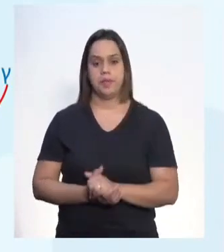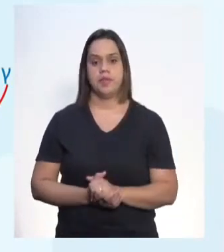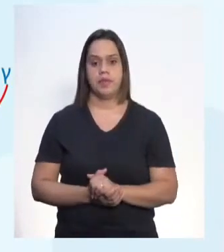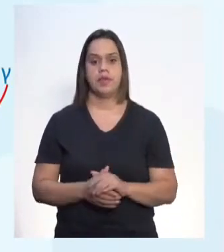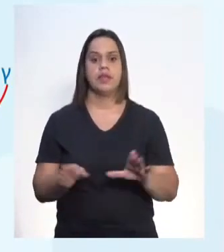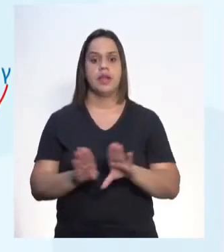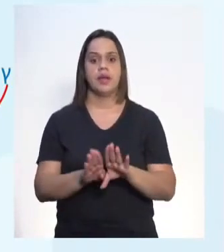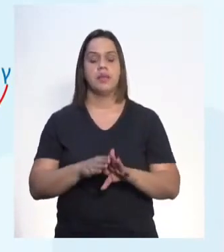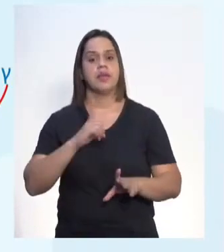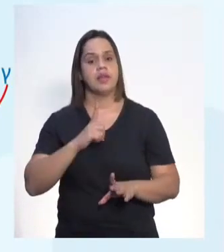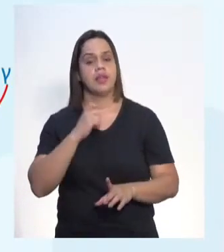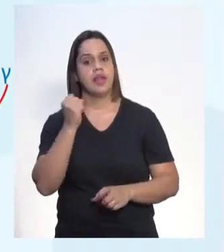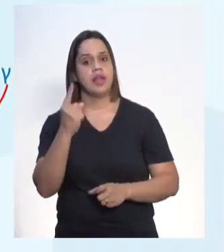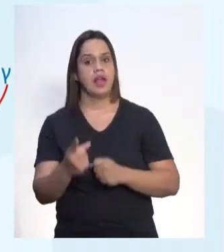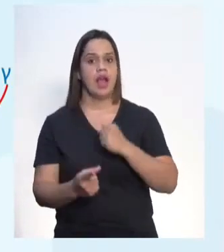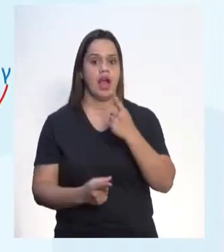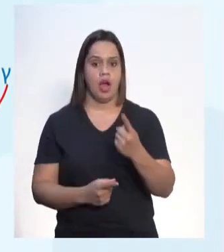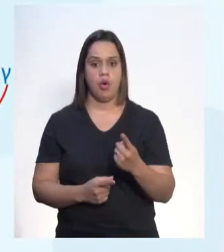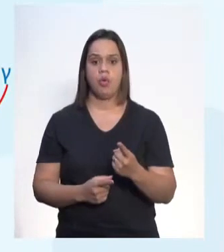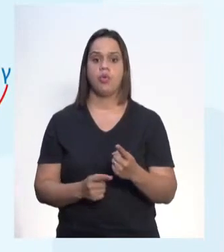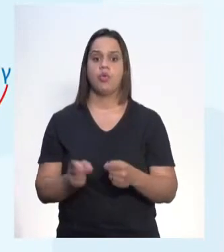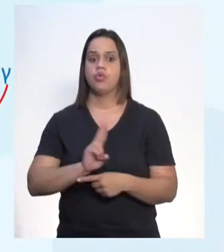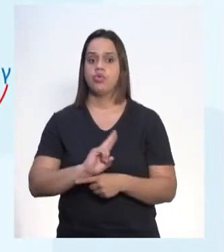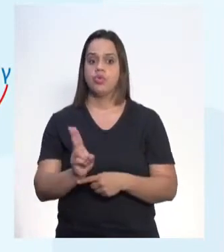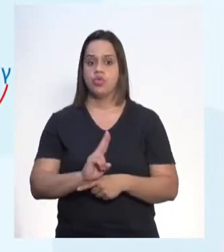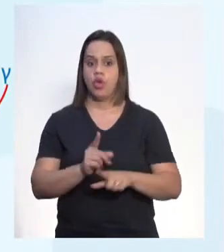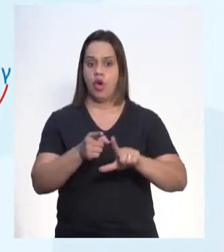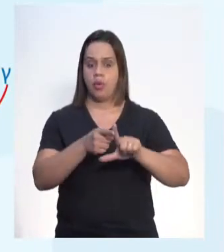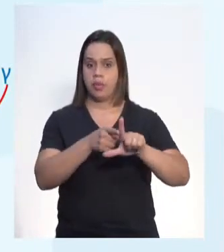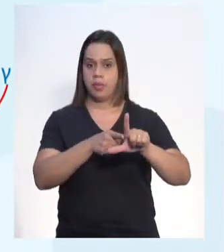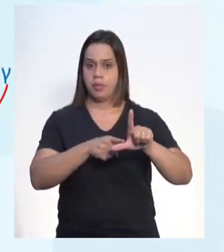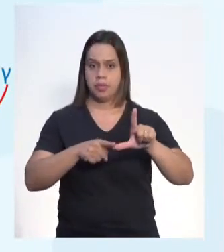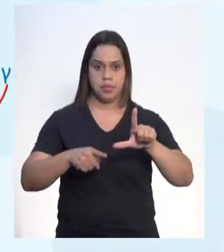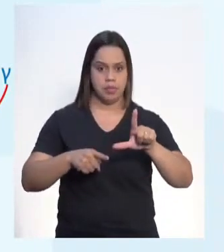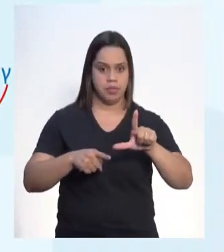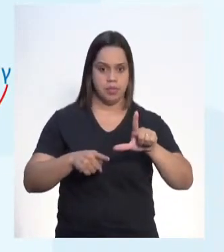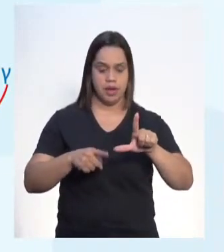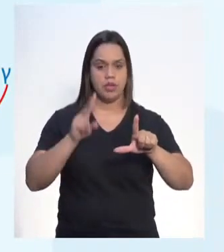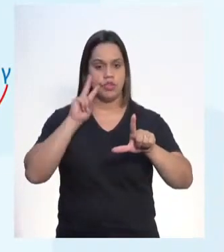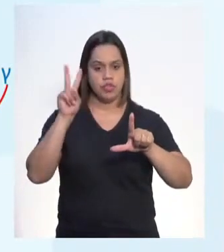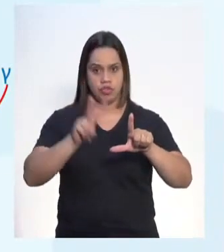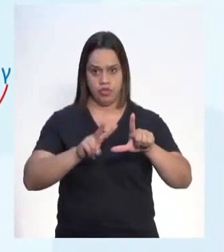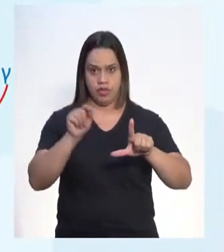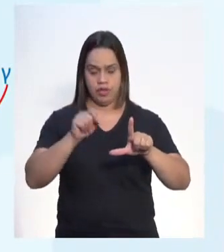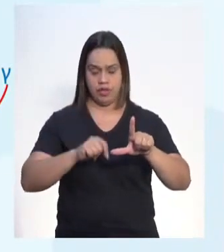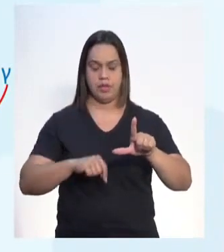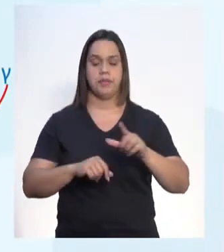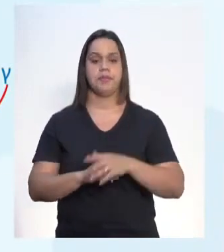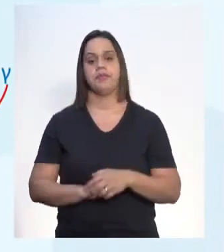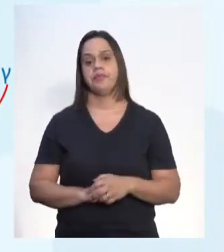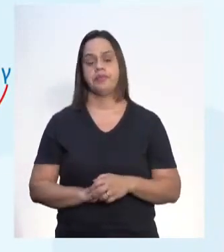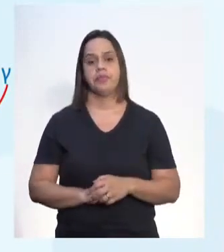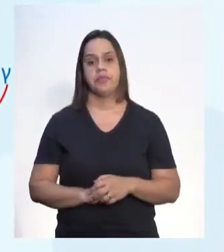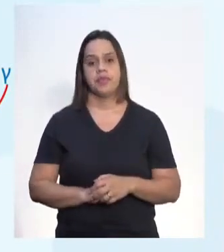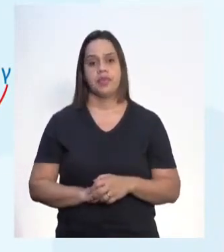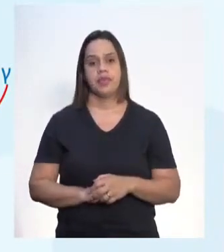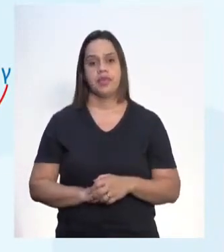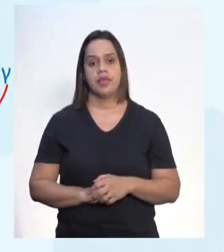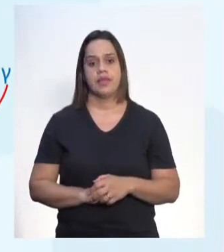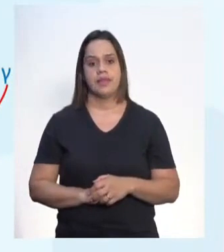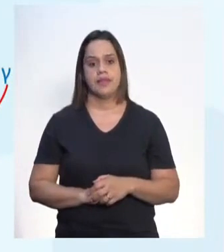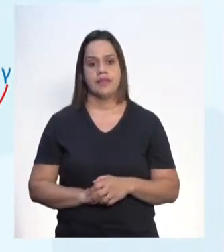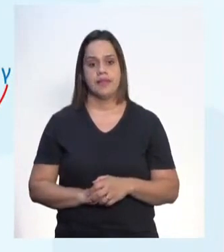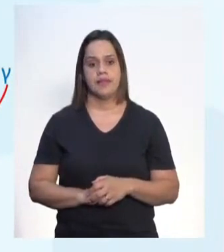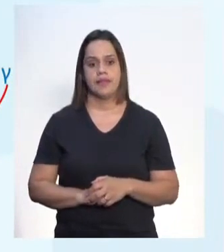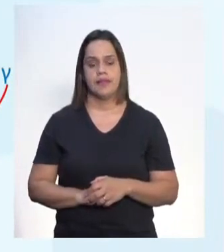temos alguns nomes especiais para os lados desse triângulo retângulo. O lado que está